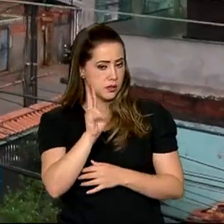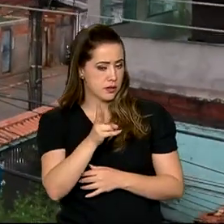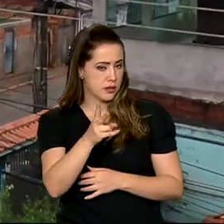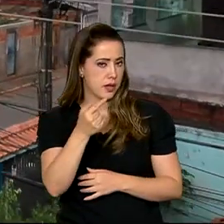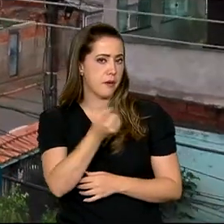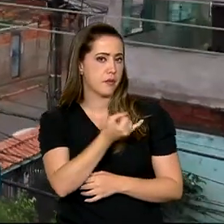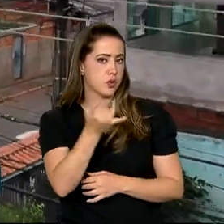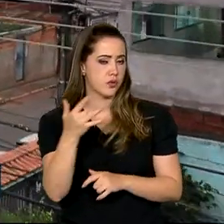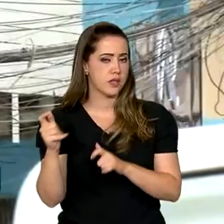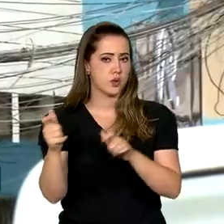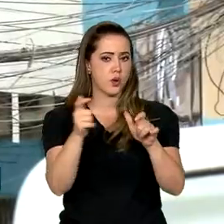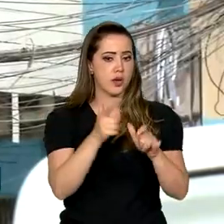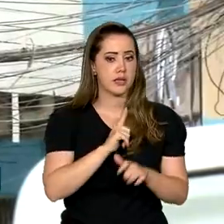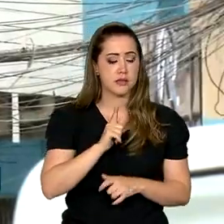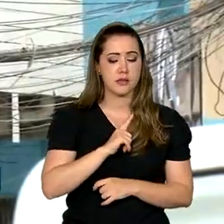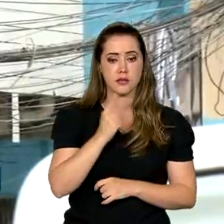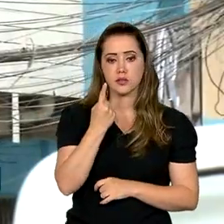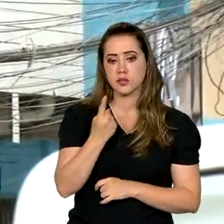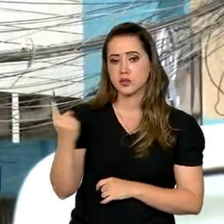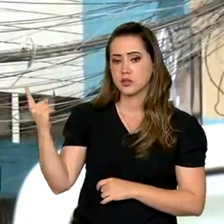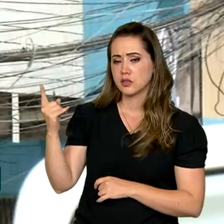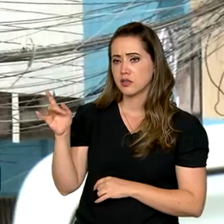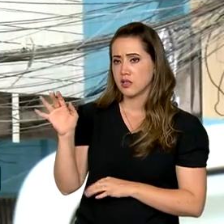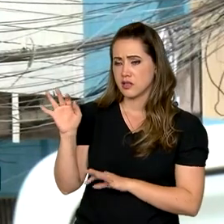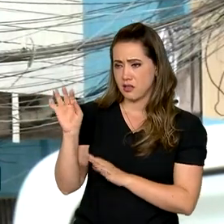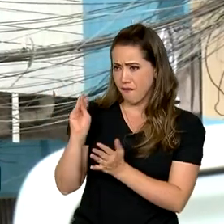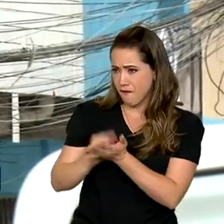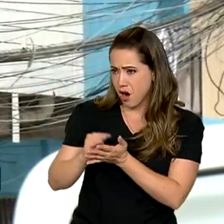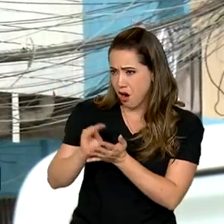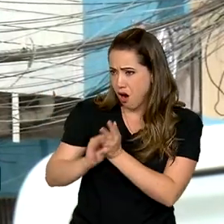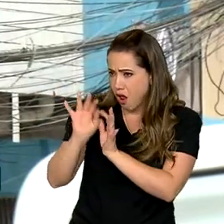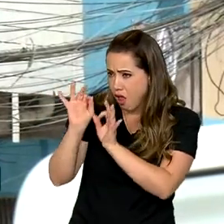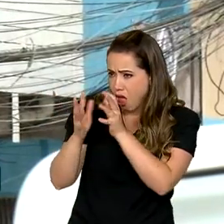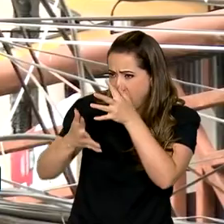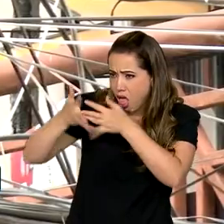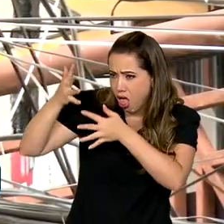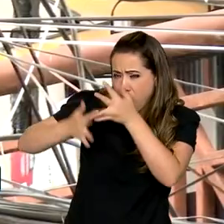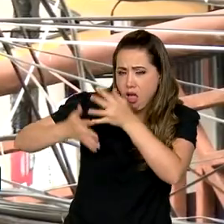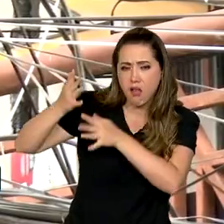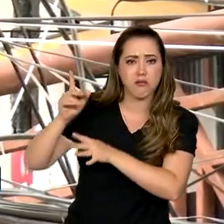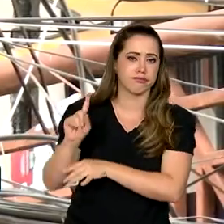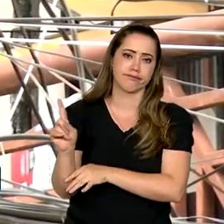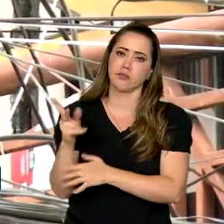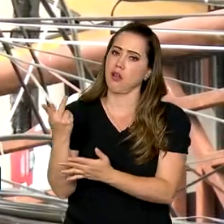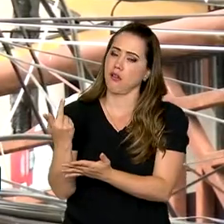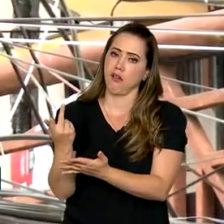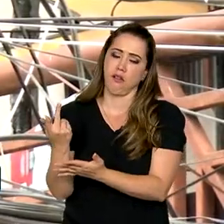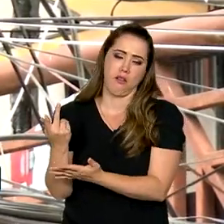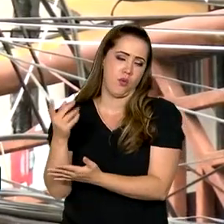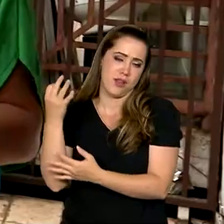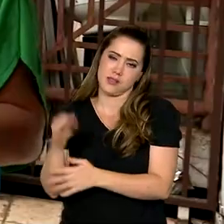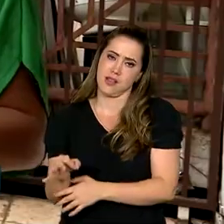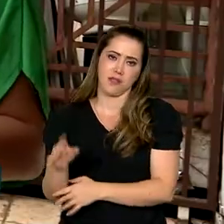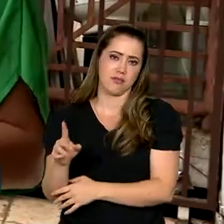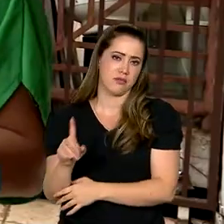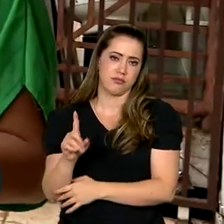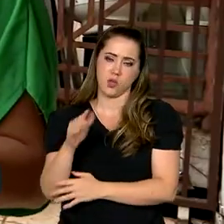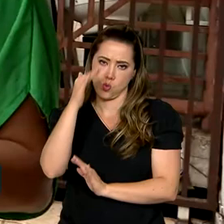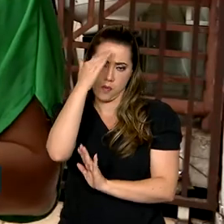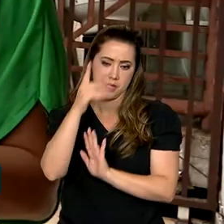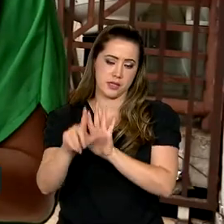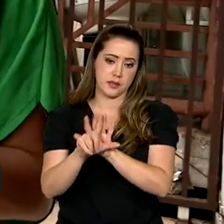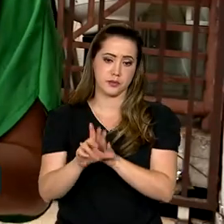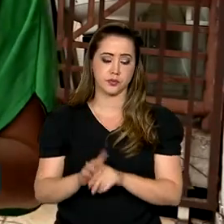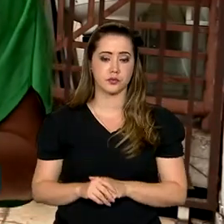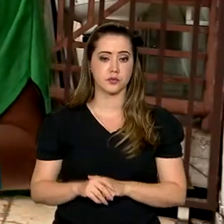em muitos locais, essa desorganização toda nos postes não é correta nem legal. Os